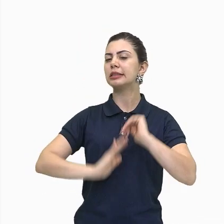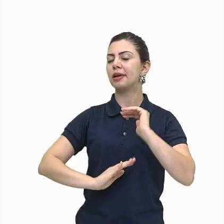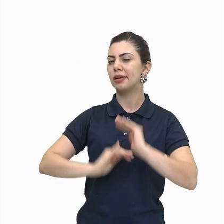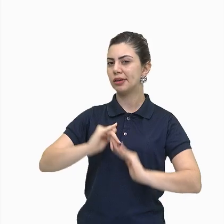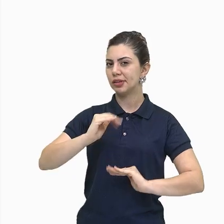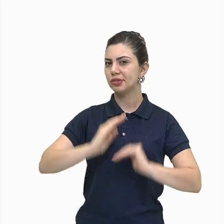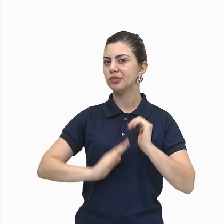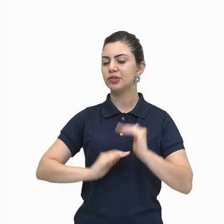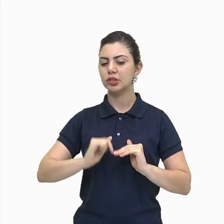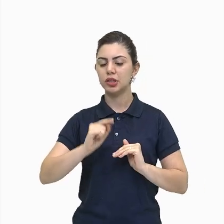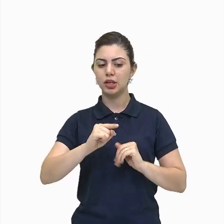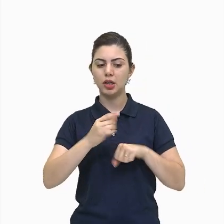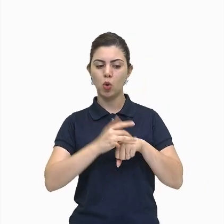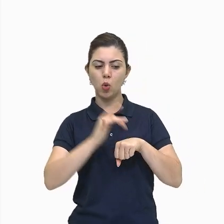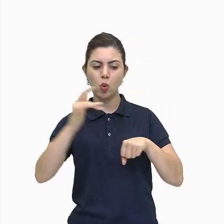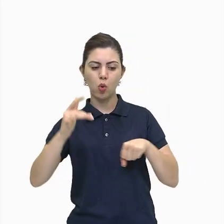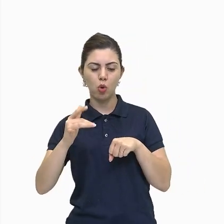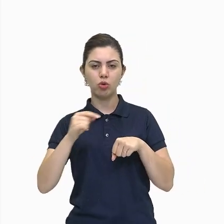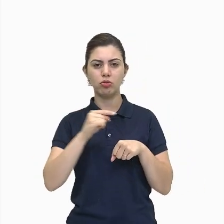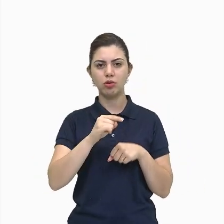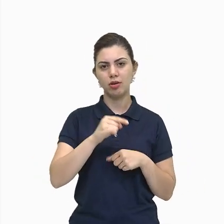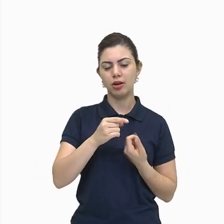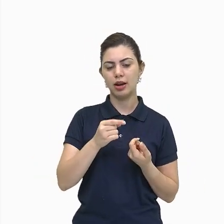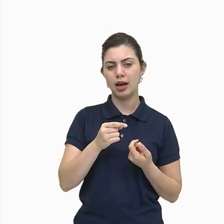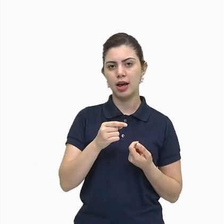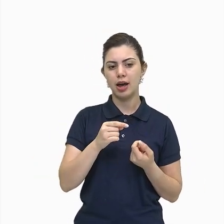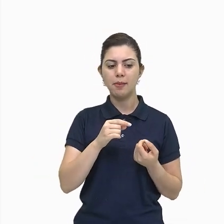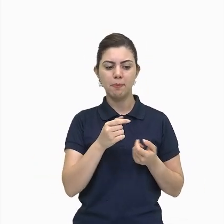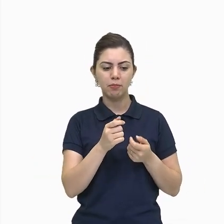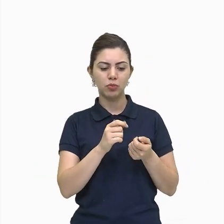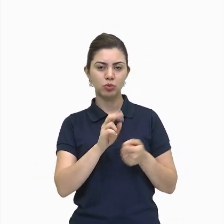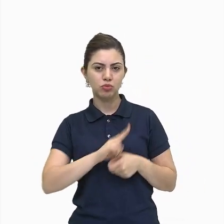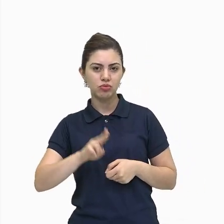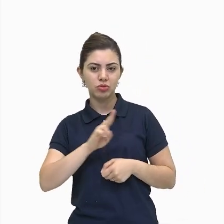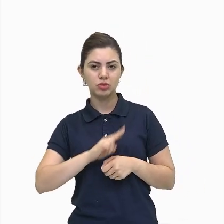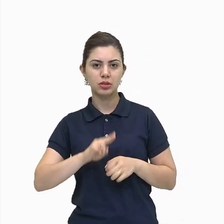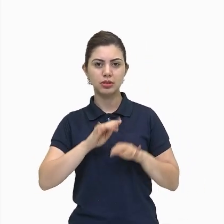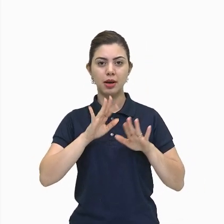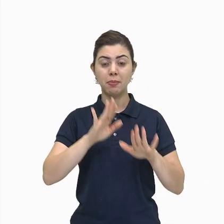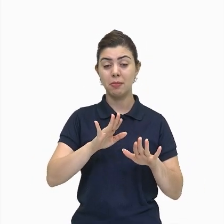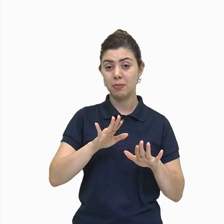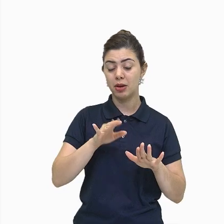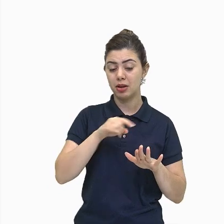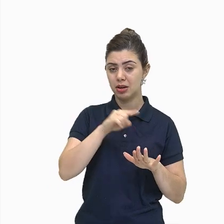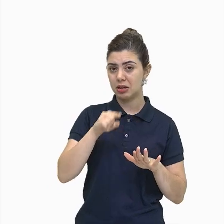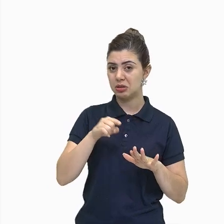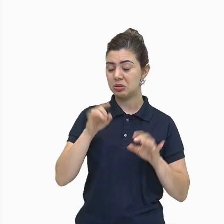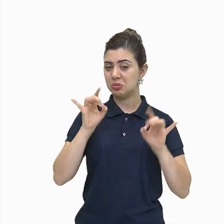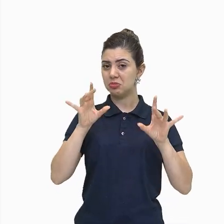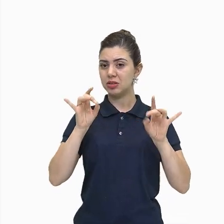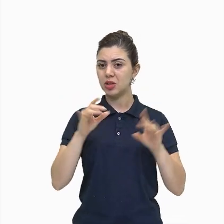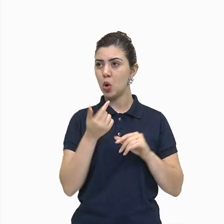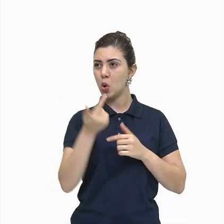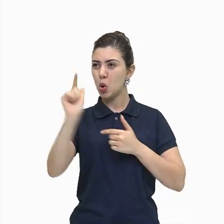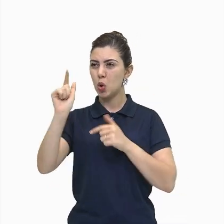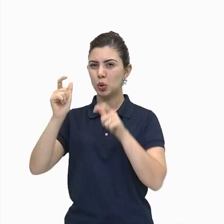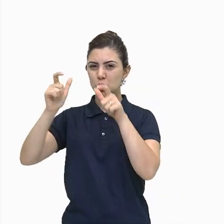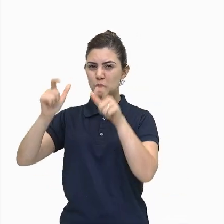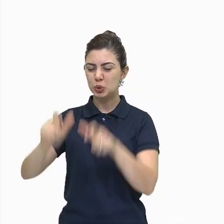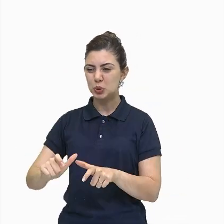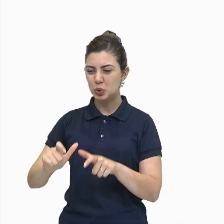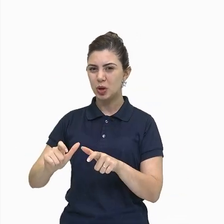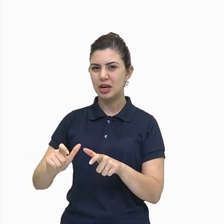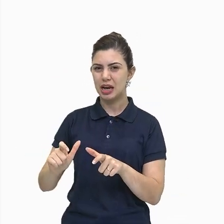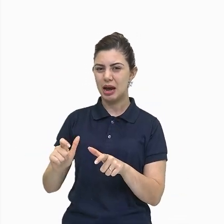hábeis em trabalhar com o ouro, que não se achava em canto nenhum ourives melhores que eles. Então eles eram